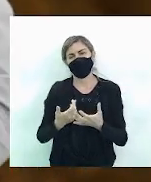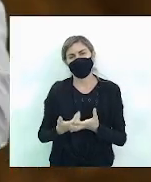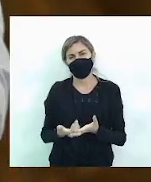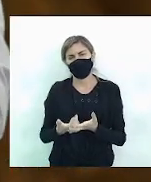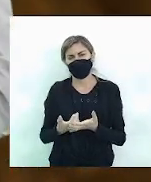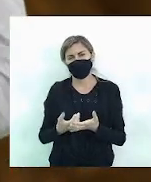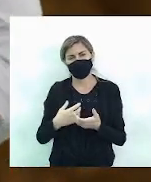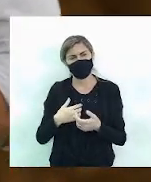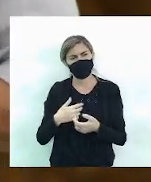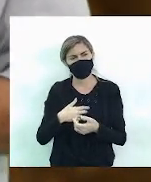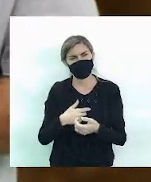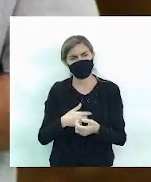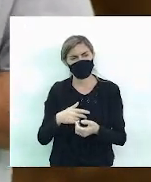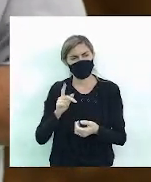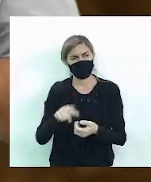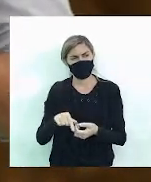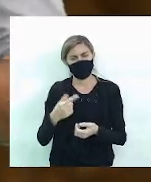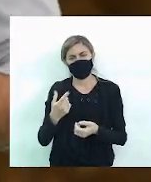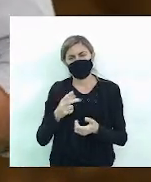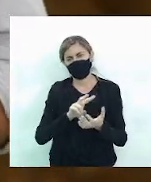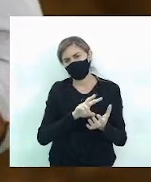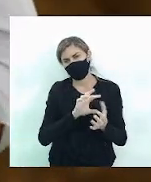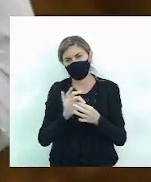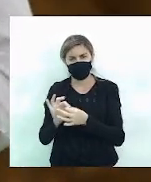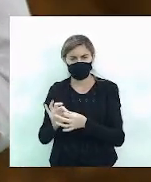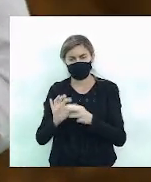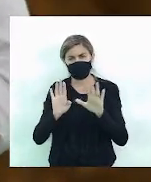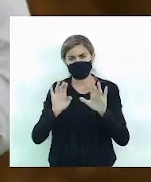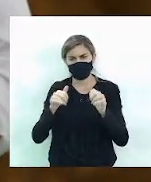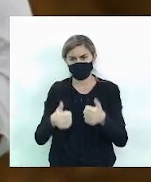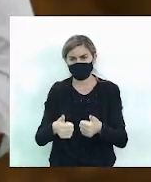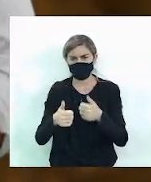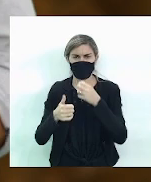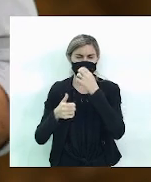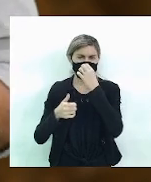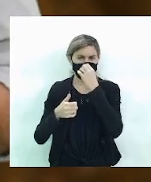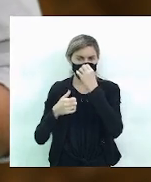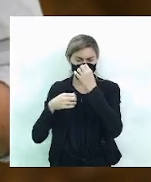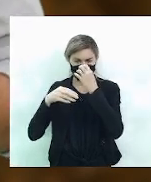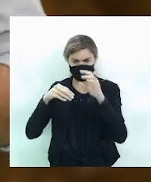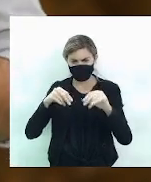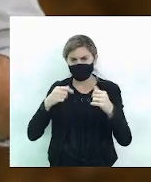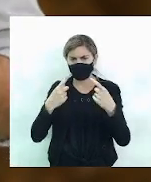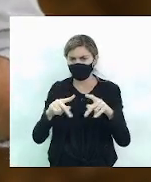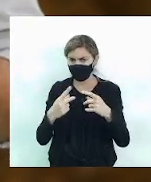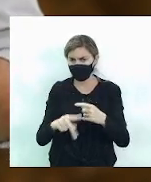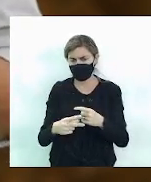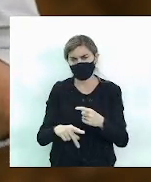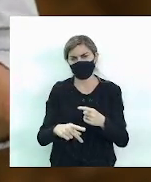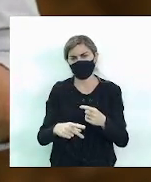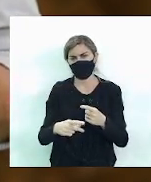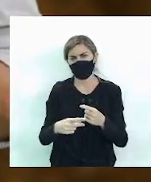dúvida, Robson. Olha, ele contextualiza muito bem essa questão da terra dele, né, do